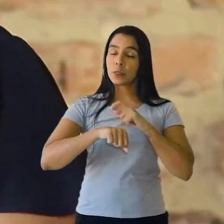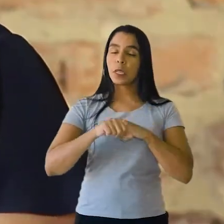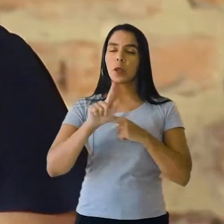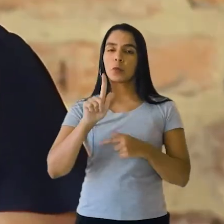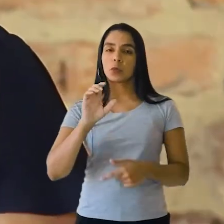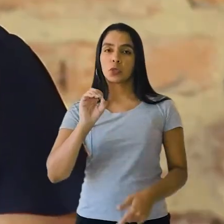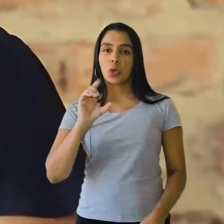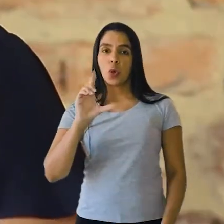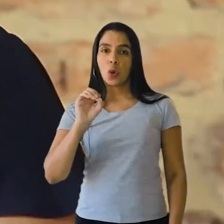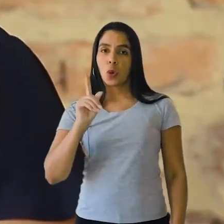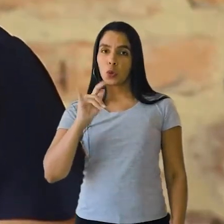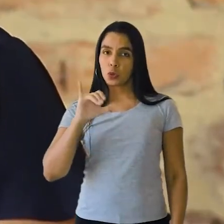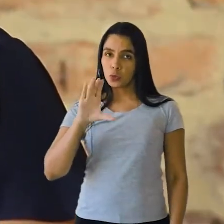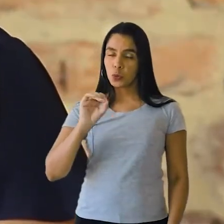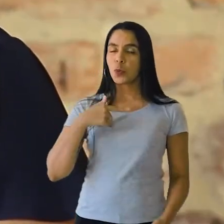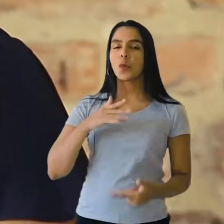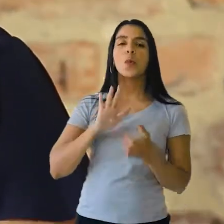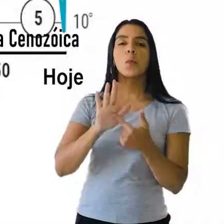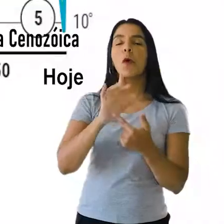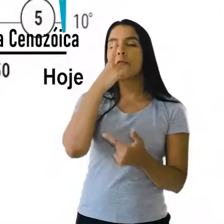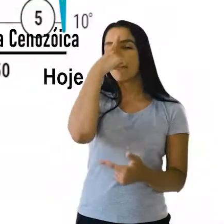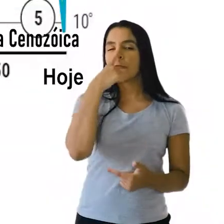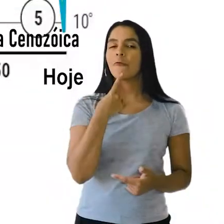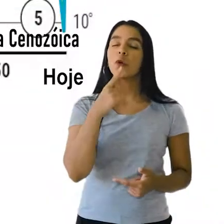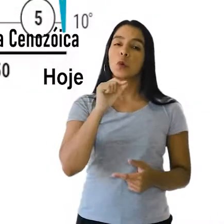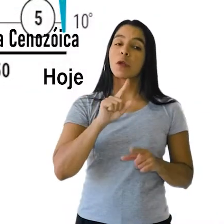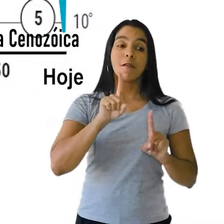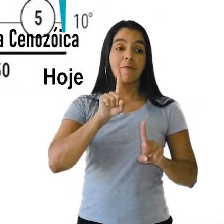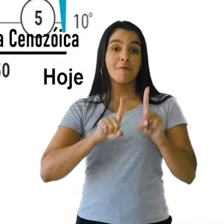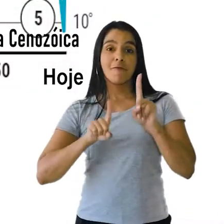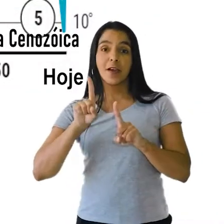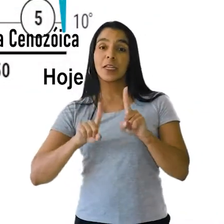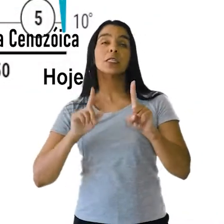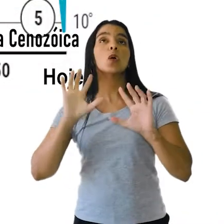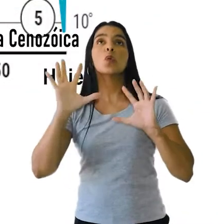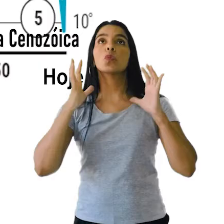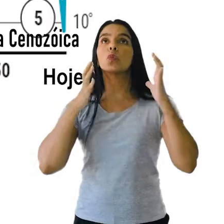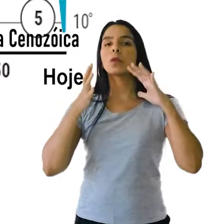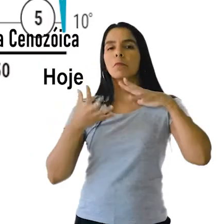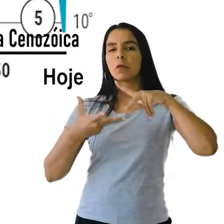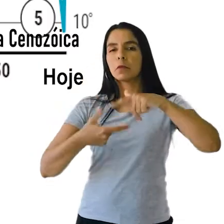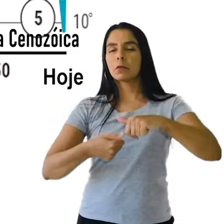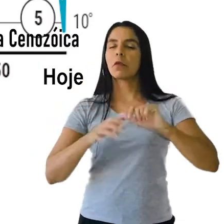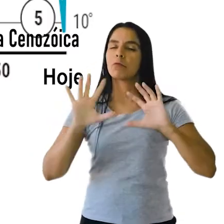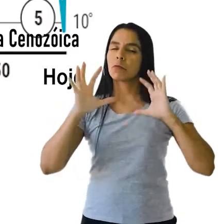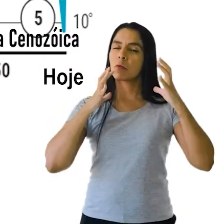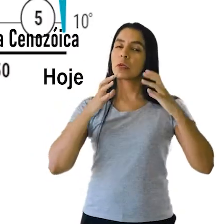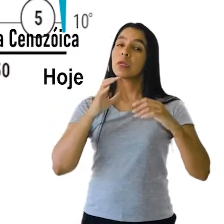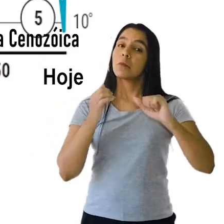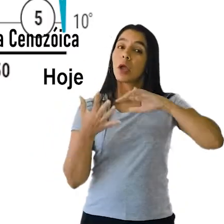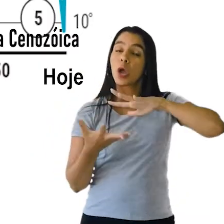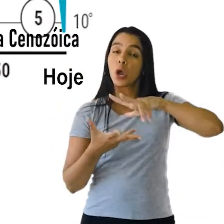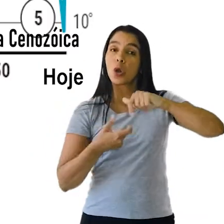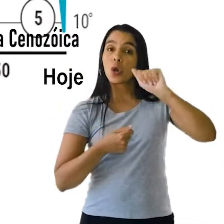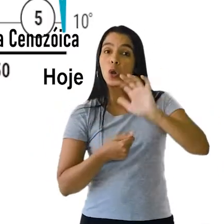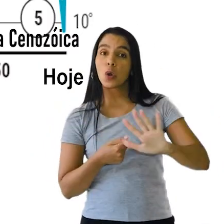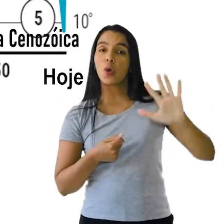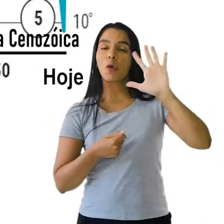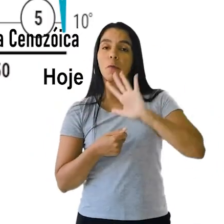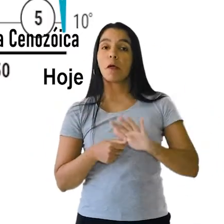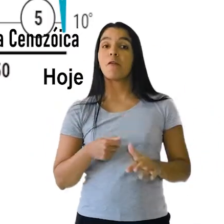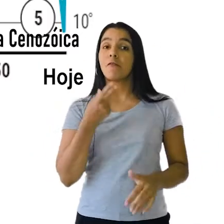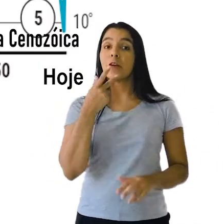fazendo um retorno para o tempo geológico, eu mostro aqui nessa figura a variação do clima da Terra, do